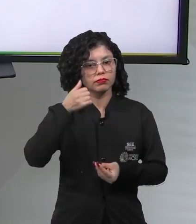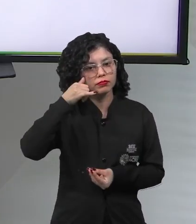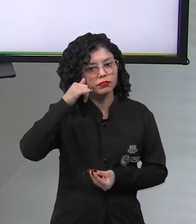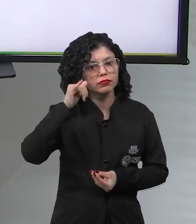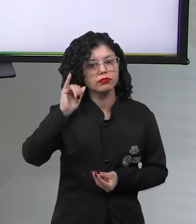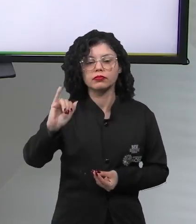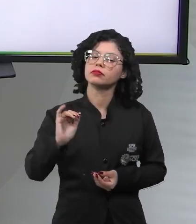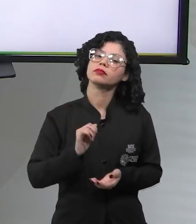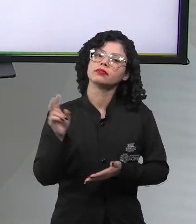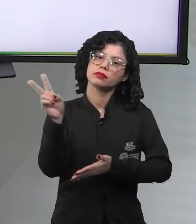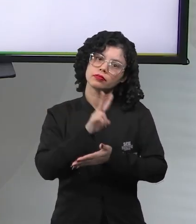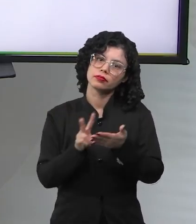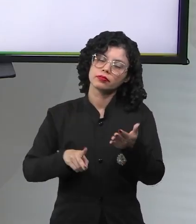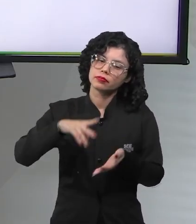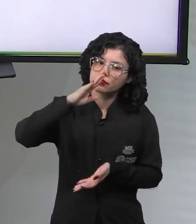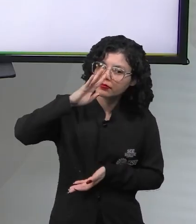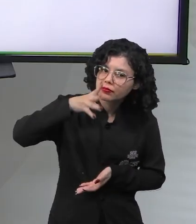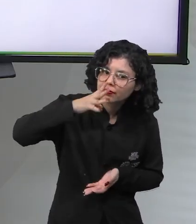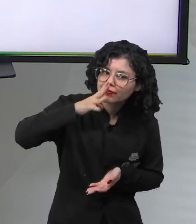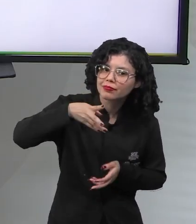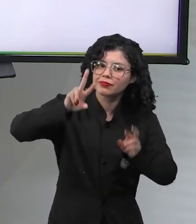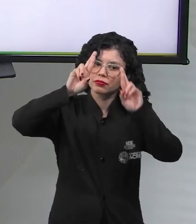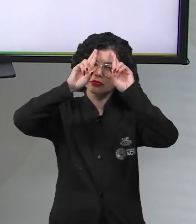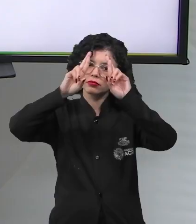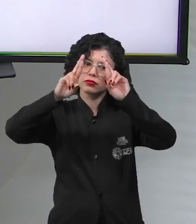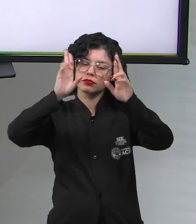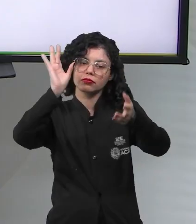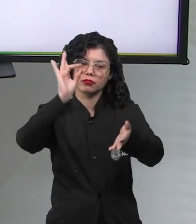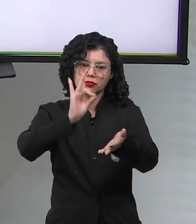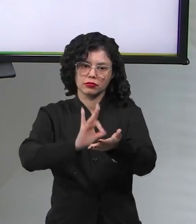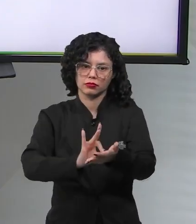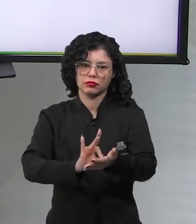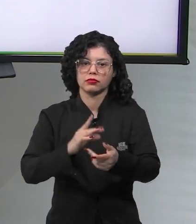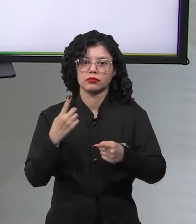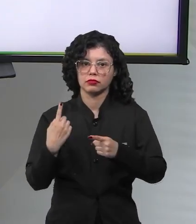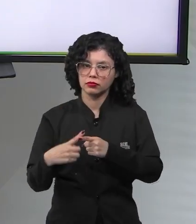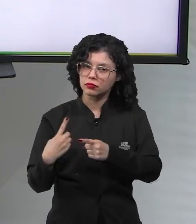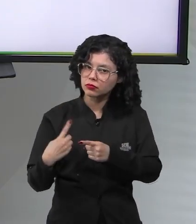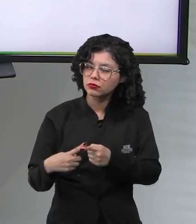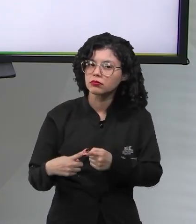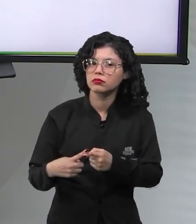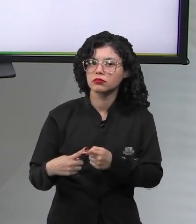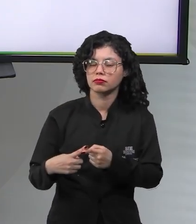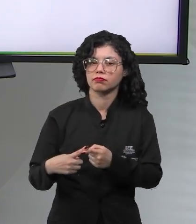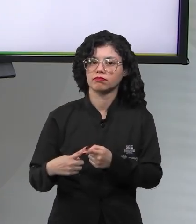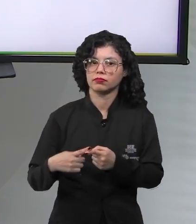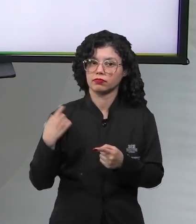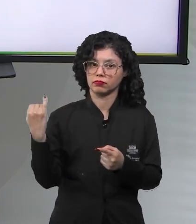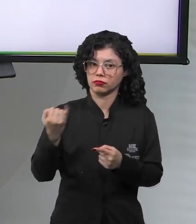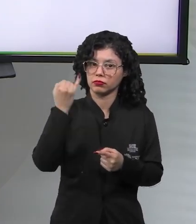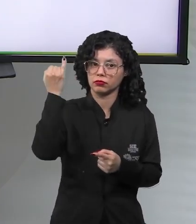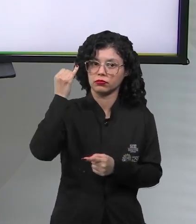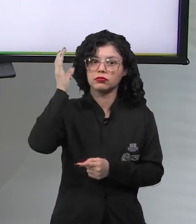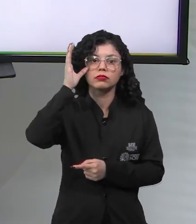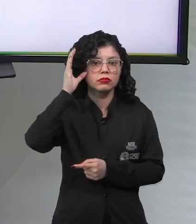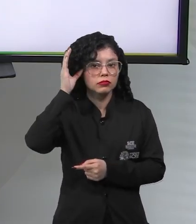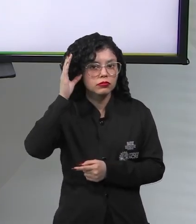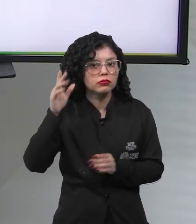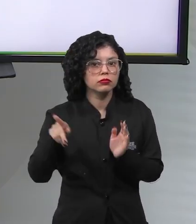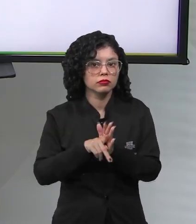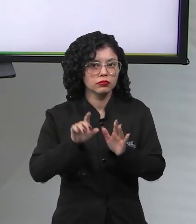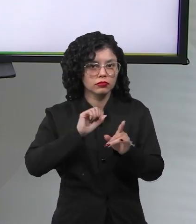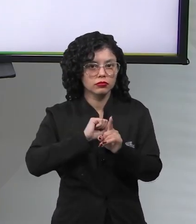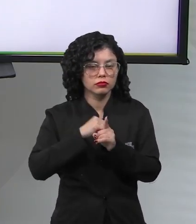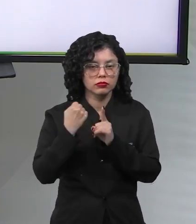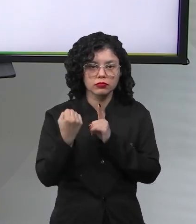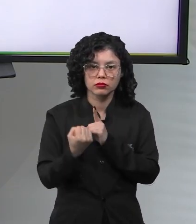evitar uma leitura crítica a respeito da realidade. Porque é conveniente na sociedade,